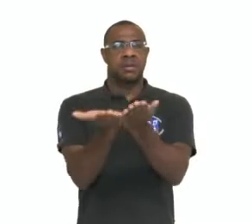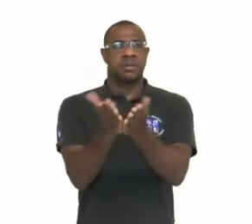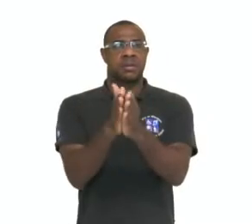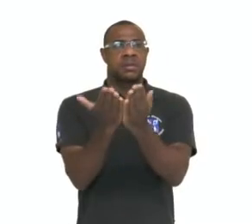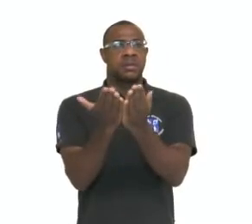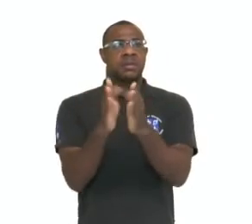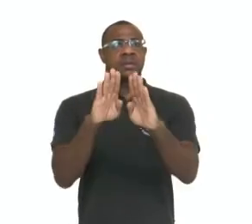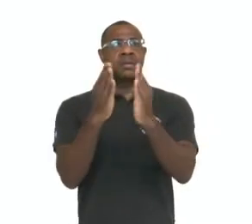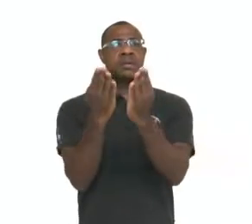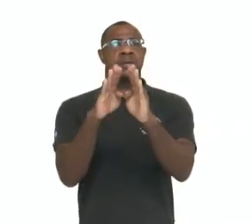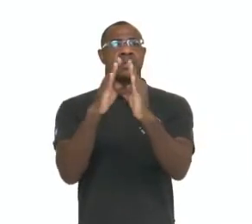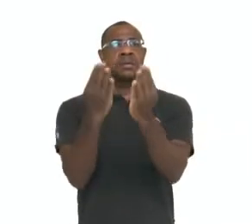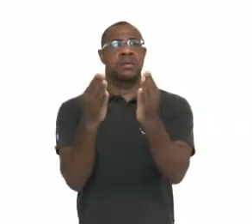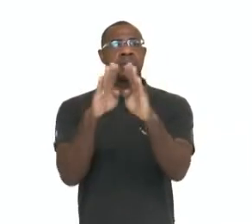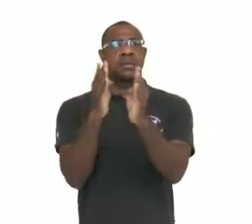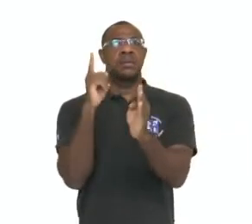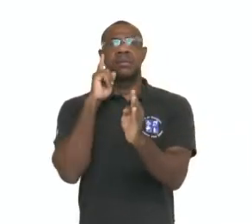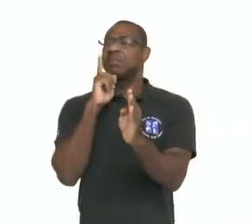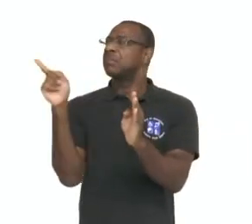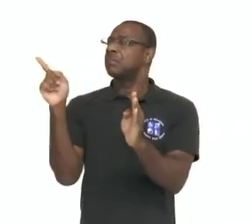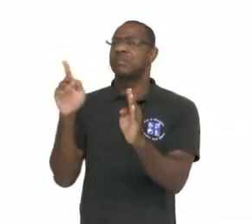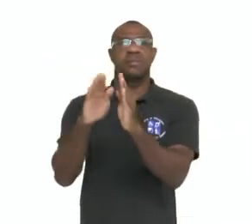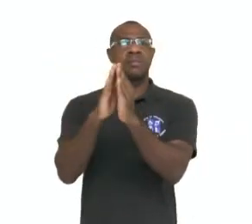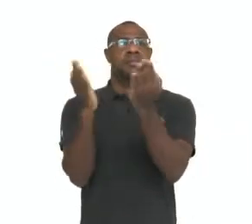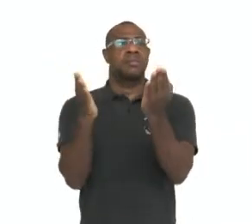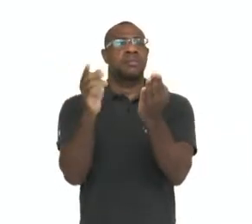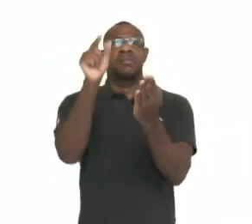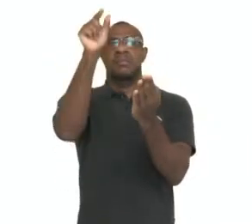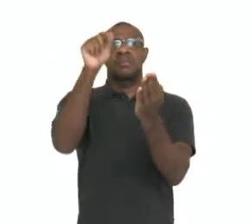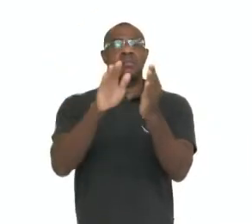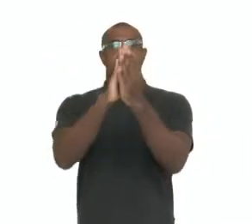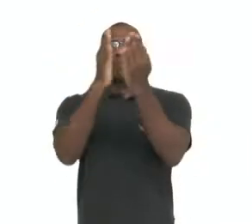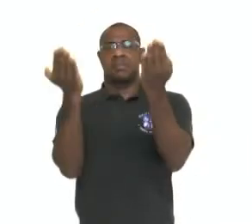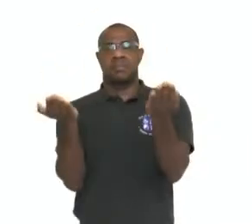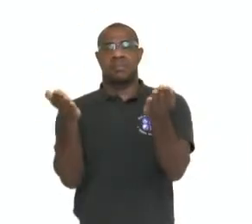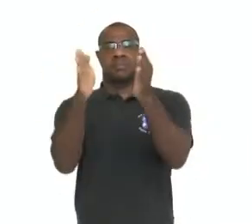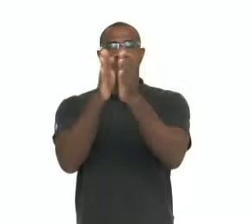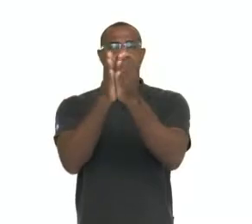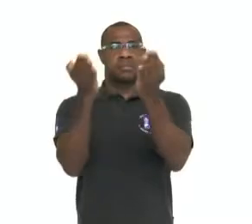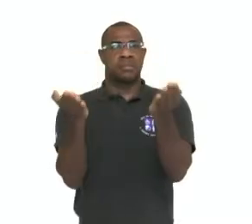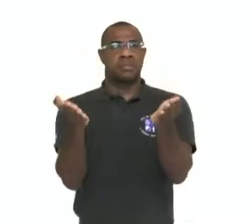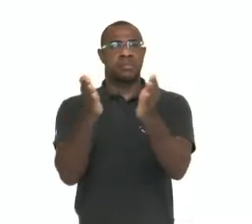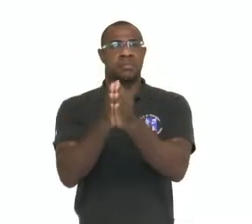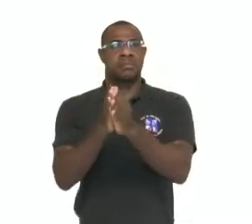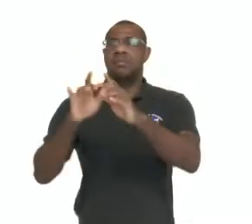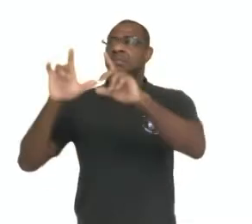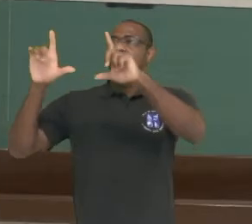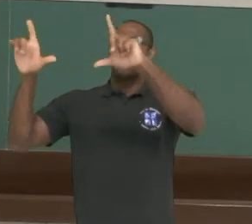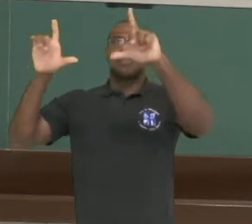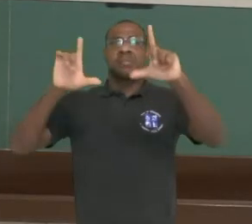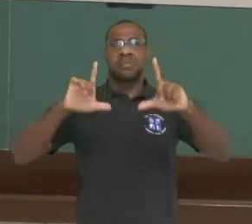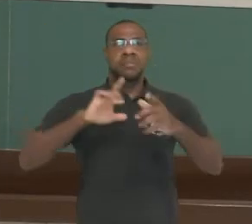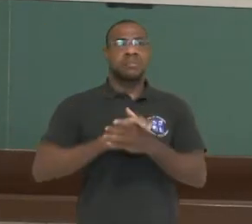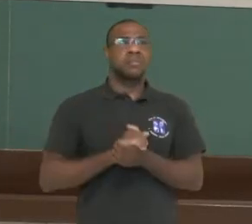dobradiça, que eles abriam e fechavam. Aqui ele tem uma dobradiça aqui no meio, que abria e fechava com uma espécie decorativa. Algumas falam, inclusive, que ele servia para guardar